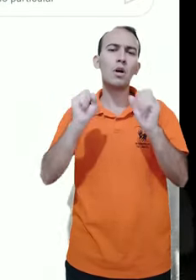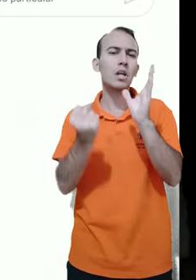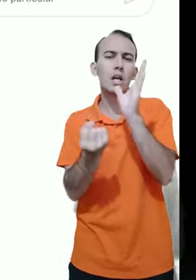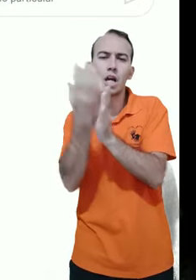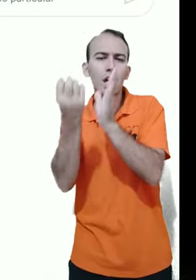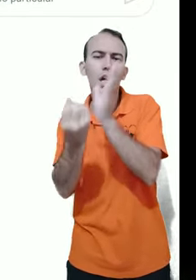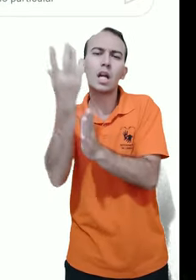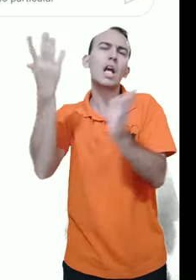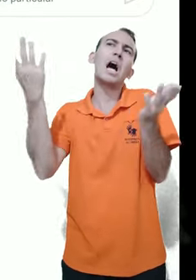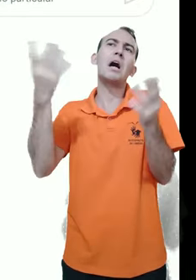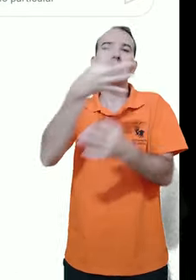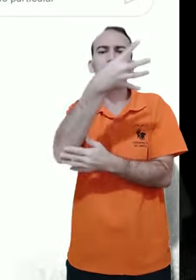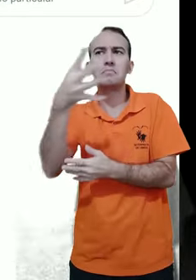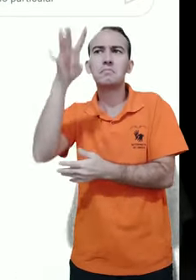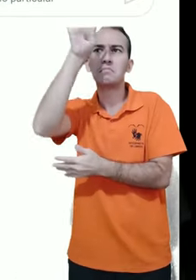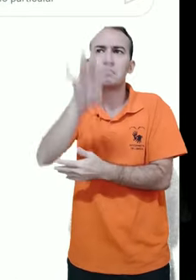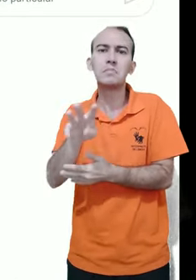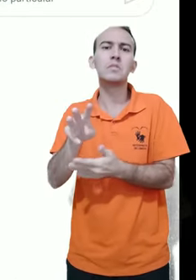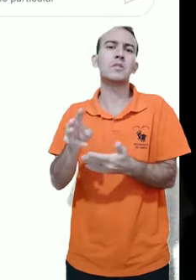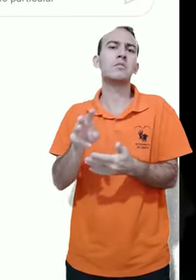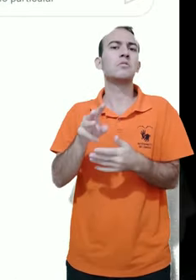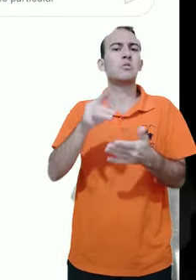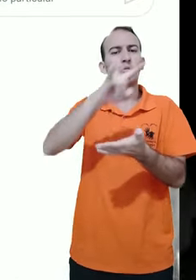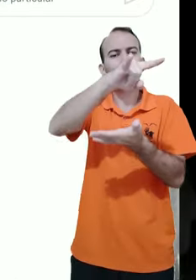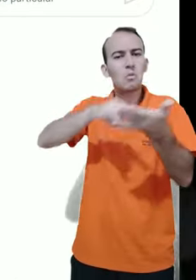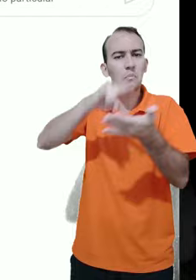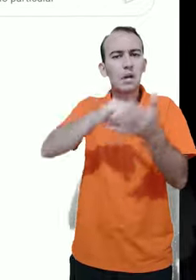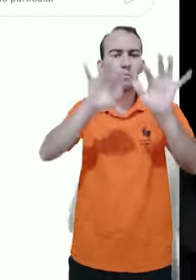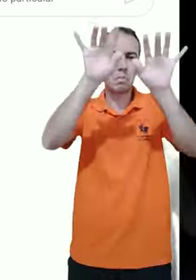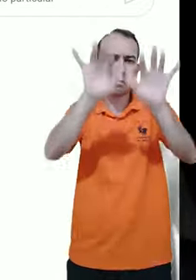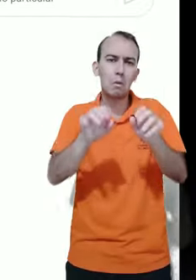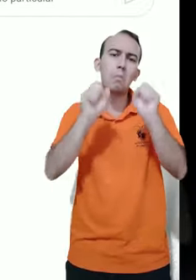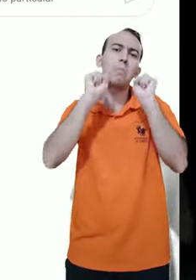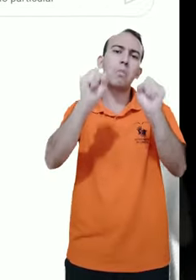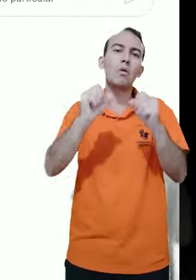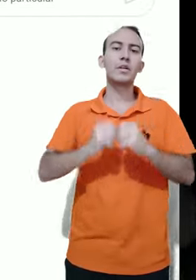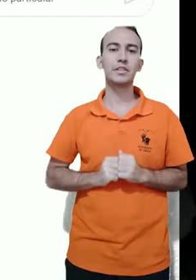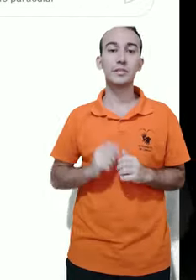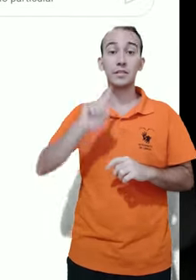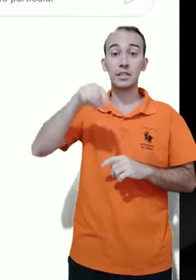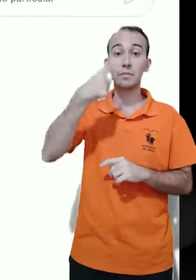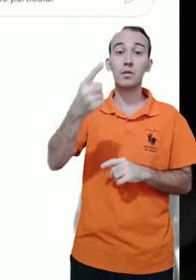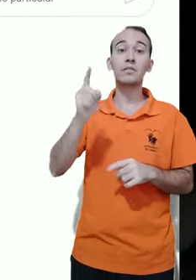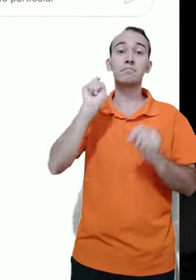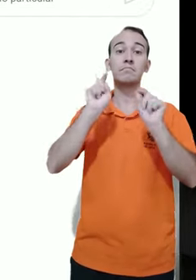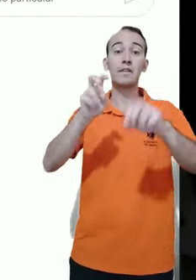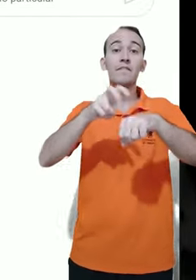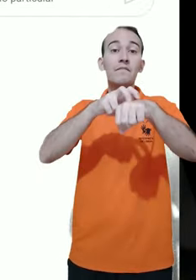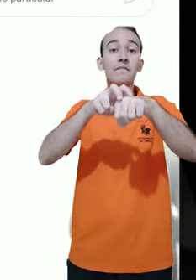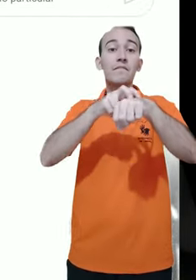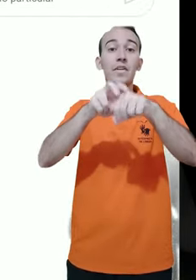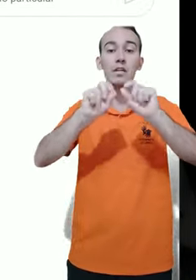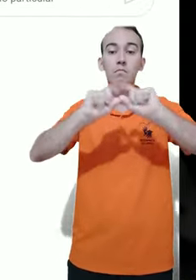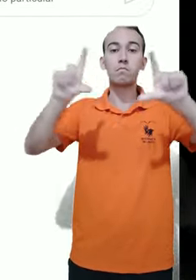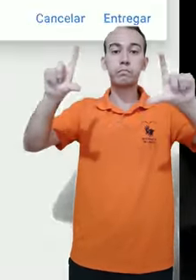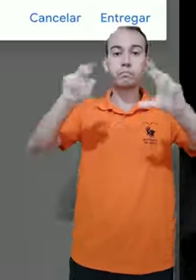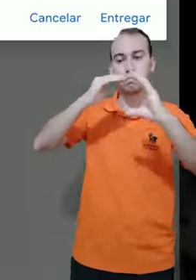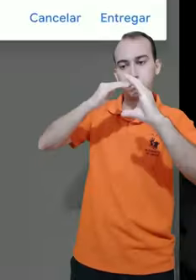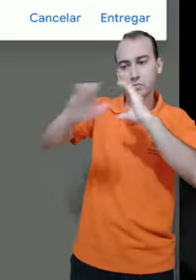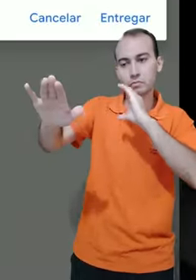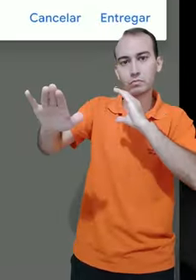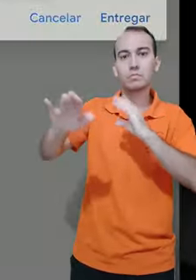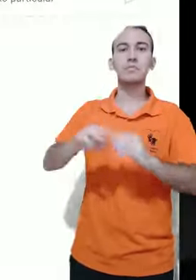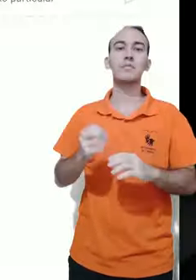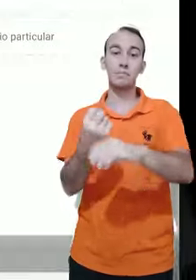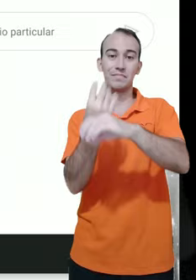documento apresentação planilha ou PDF para realizar o trabalho e para entregar atividade depois de finalizada clique